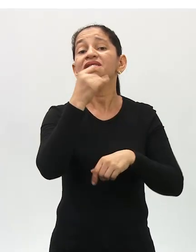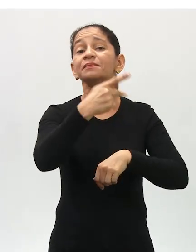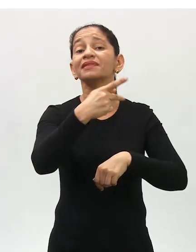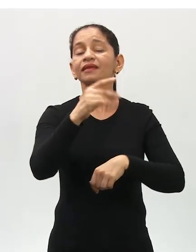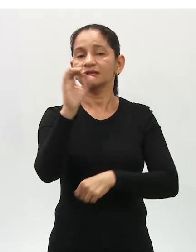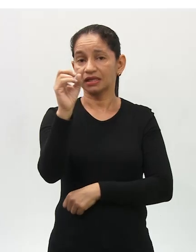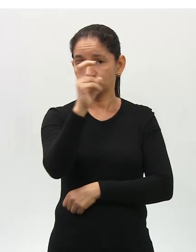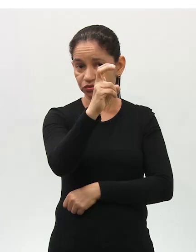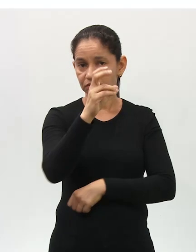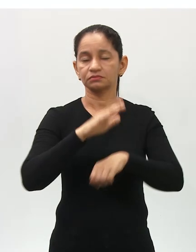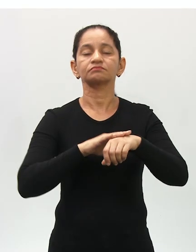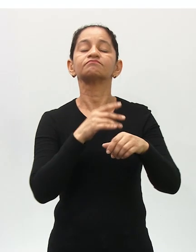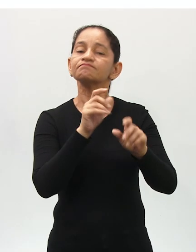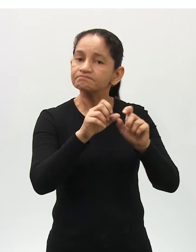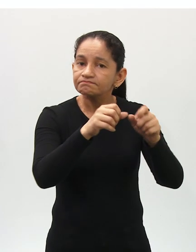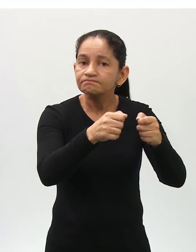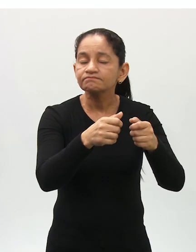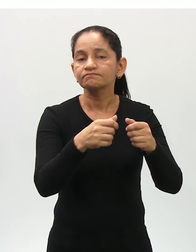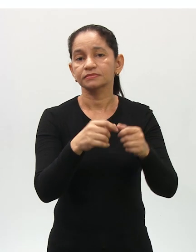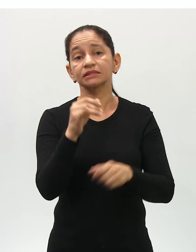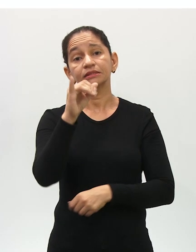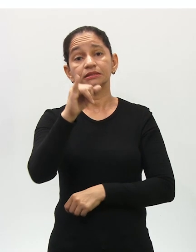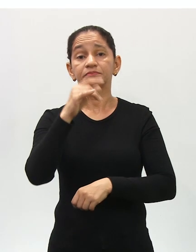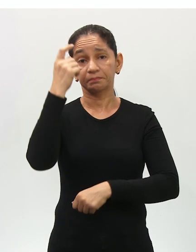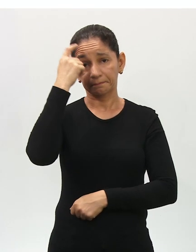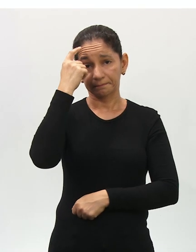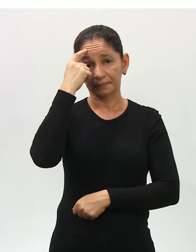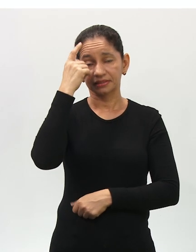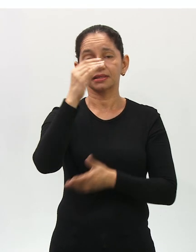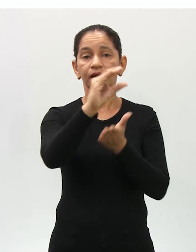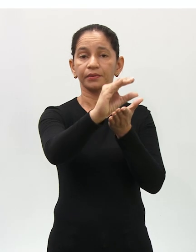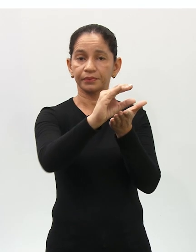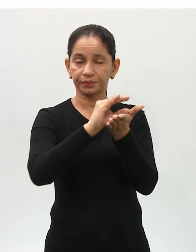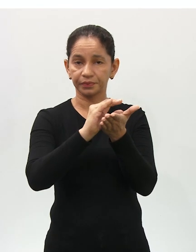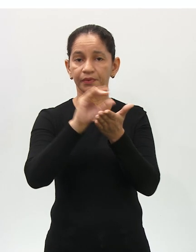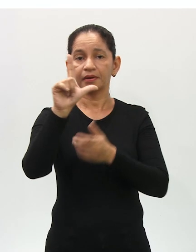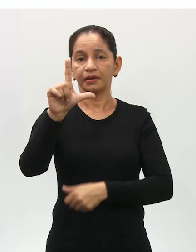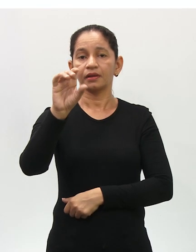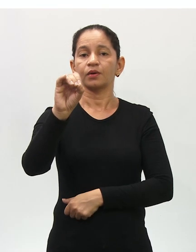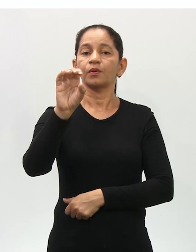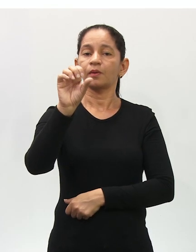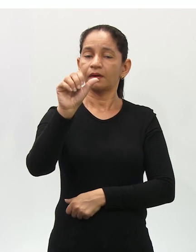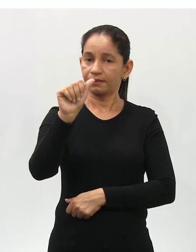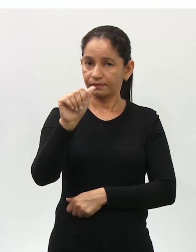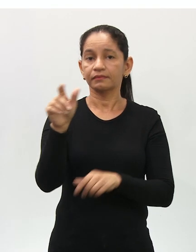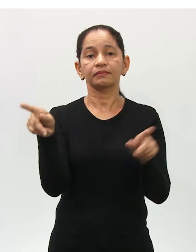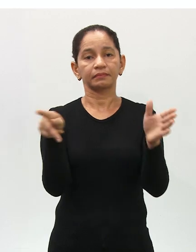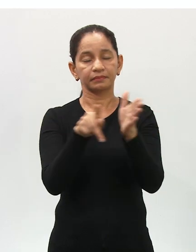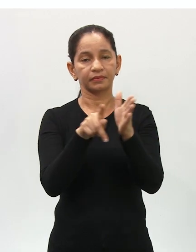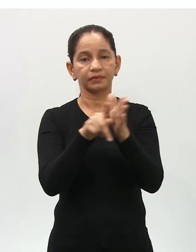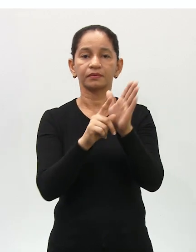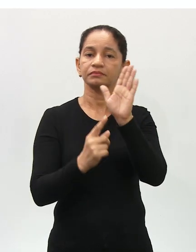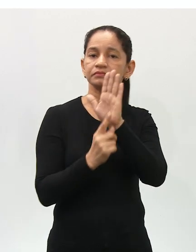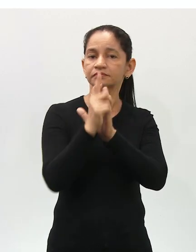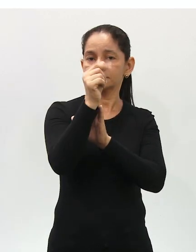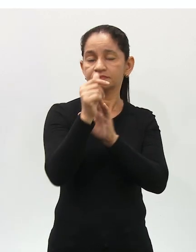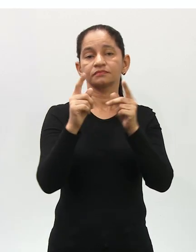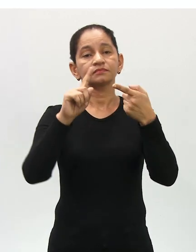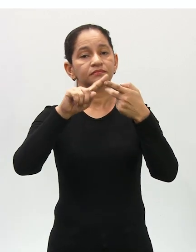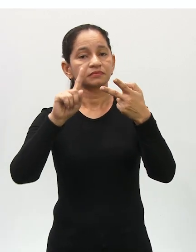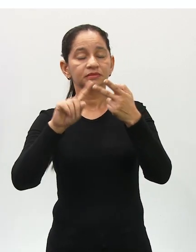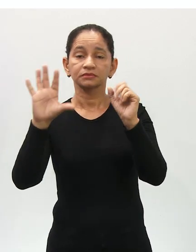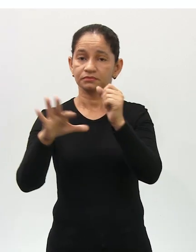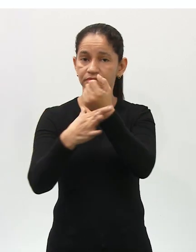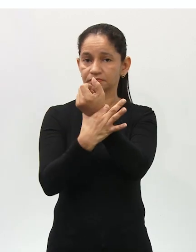aluguel, esforço próprio. Quanto à esfera orçamentária também, o orçamento a lei orçamentária anual, ela vai conter, né, o orçamento